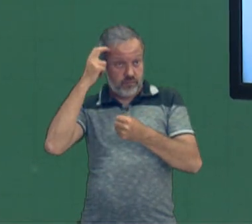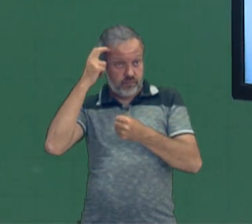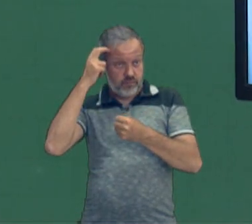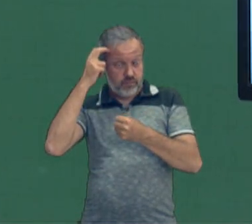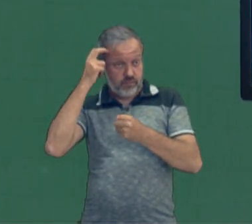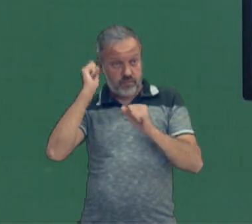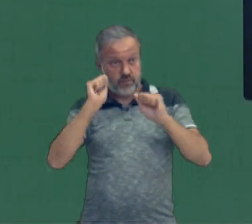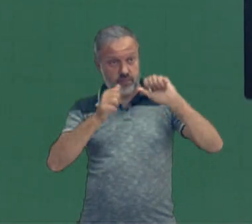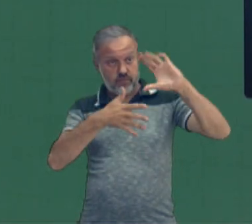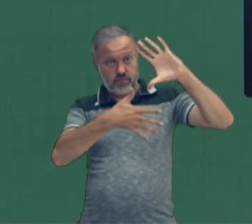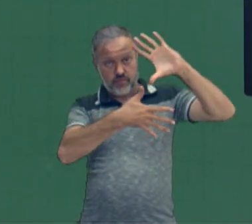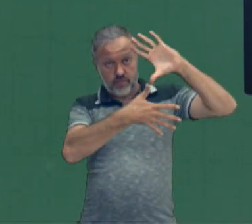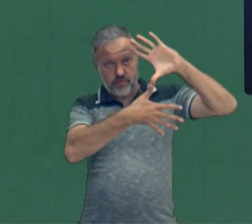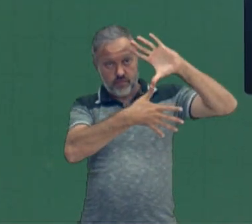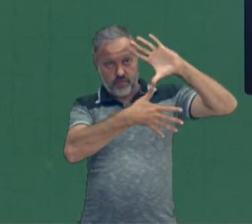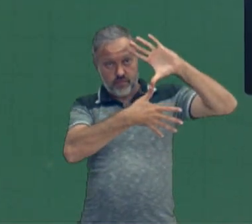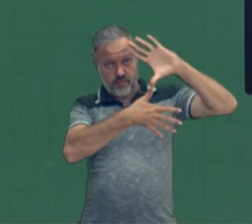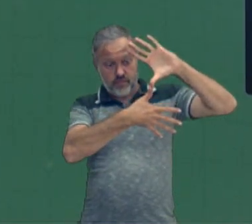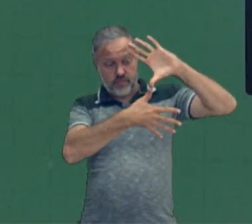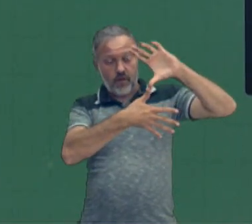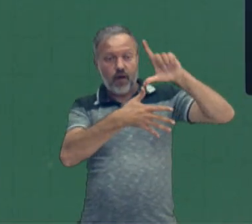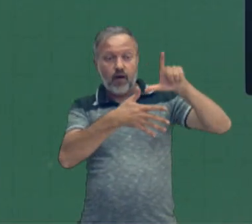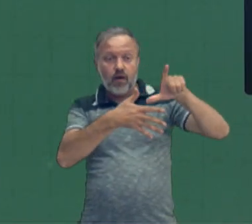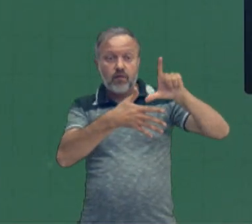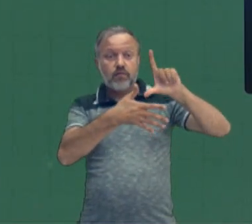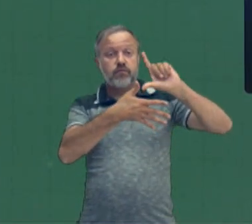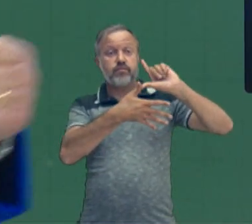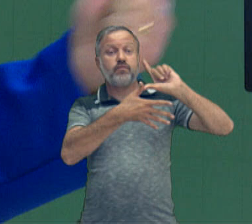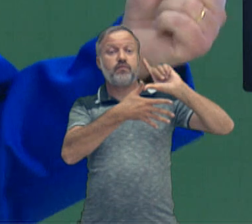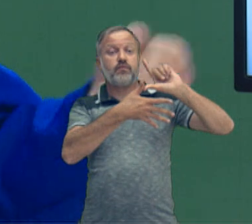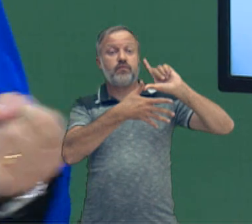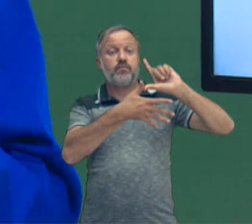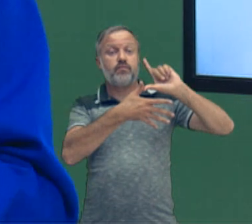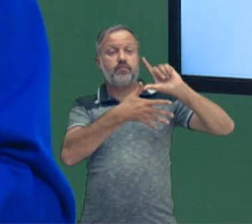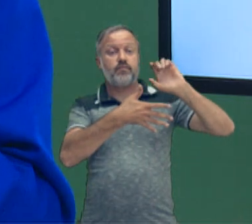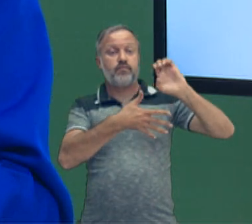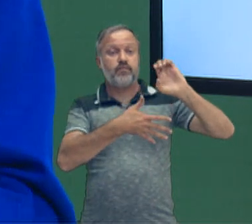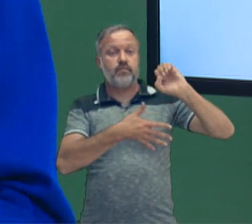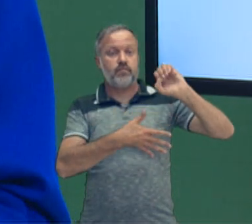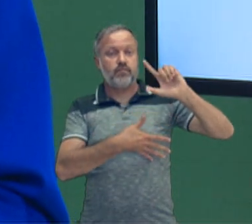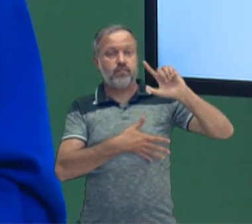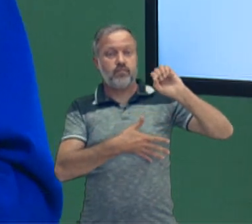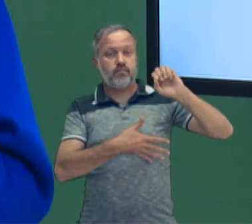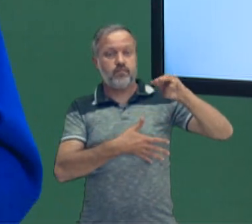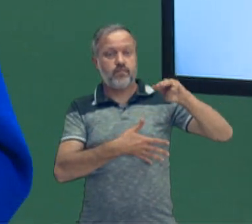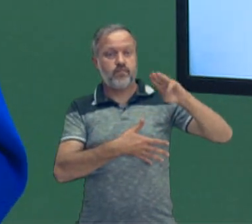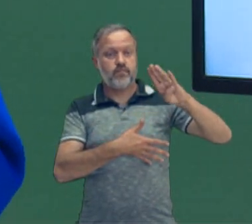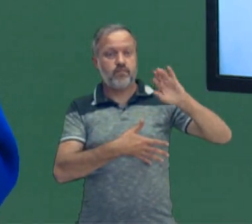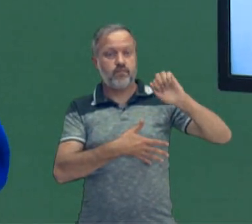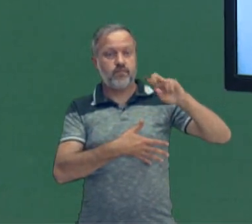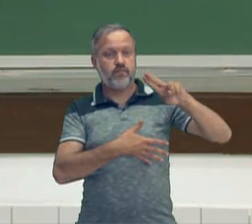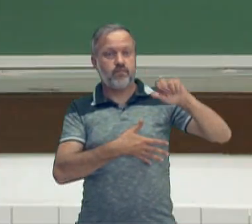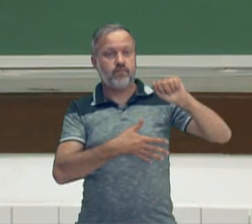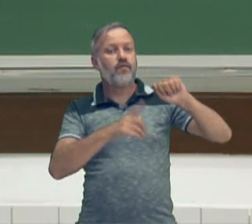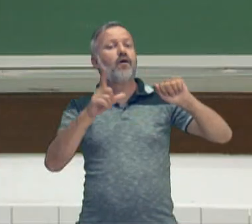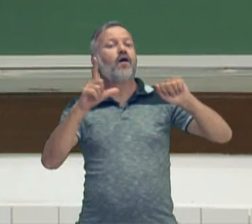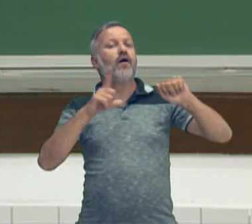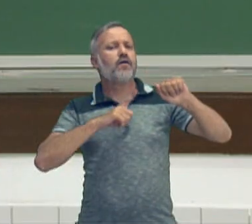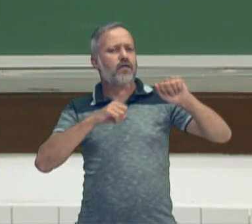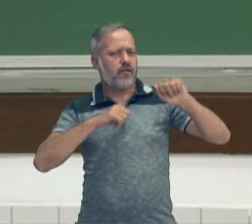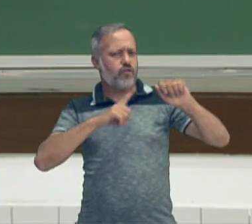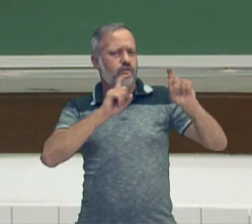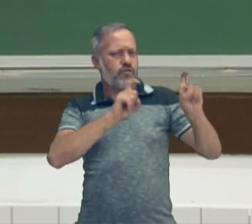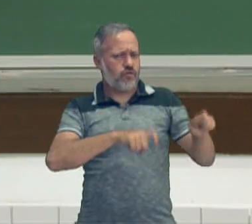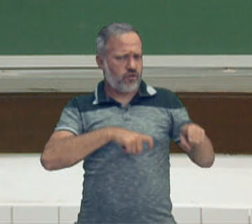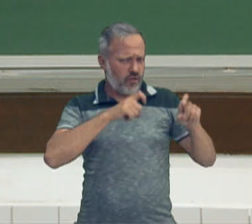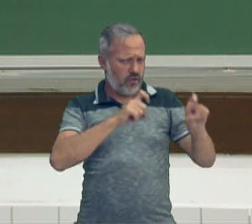tínhamos uma América pré-colombiana, e dentro da América pré-colombiana nós tínhamos a agricultura sendo praticada, a